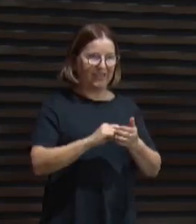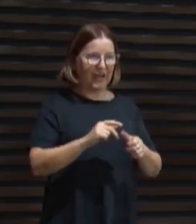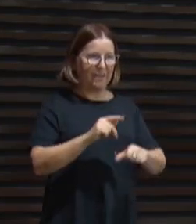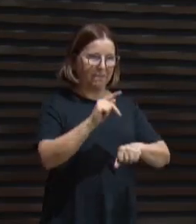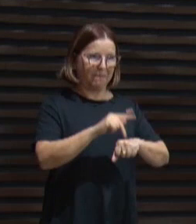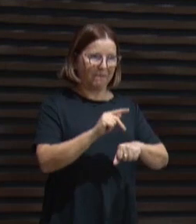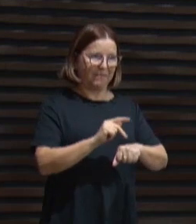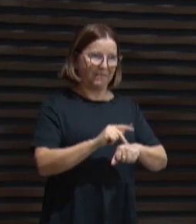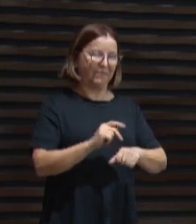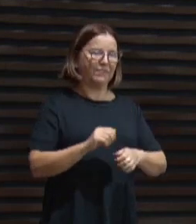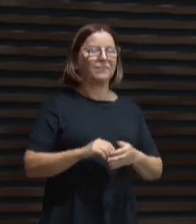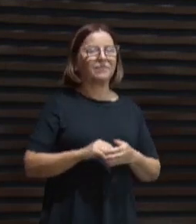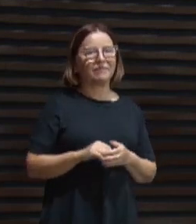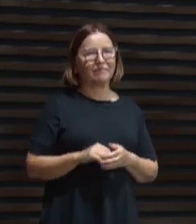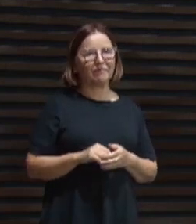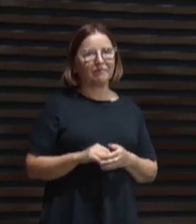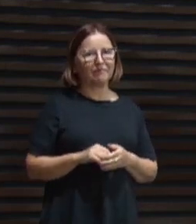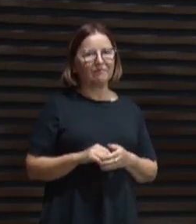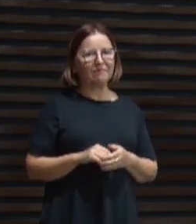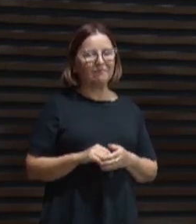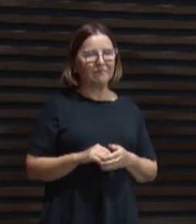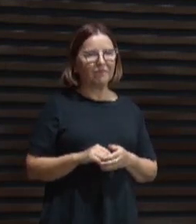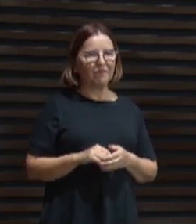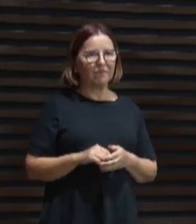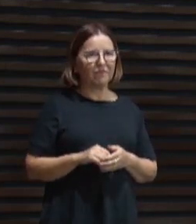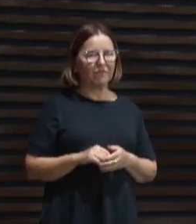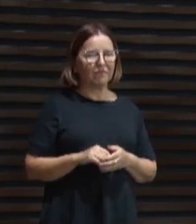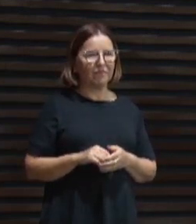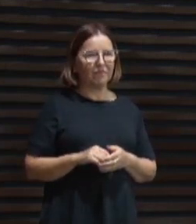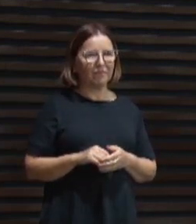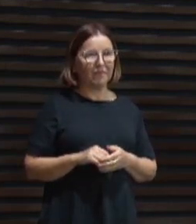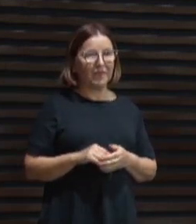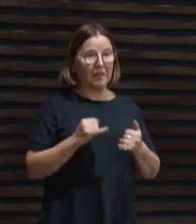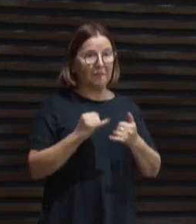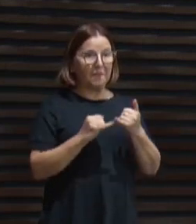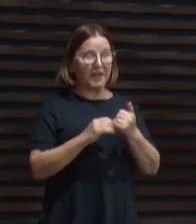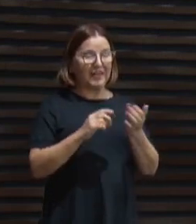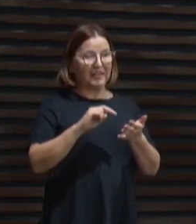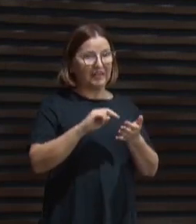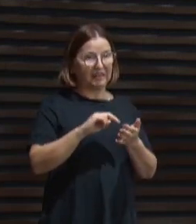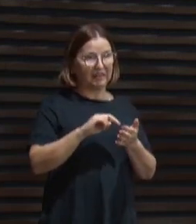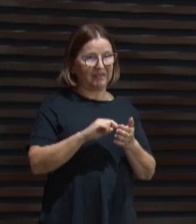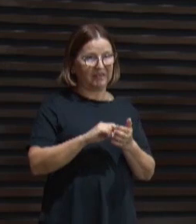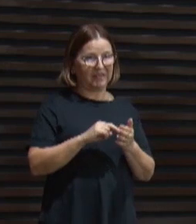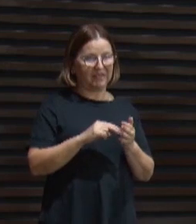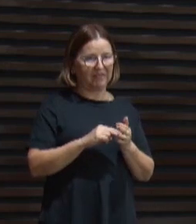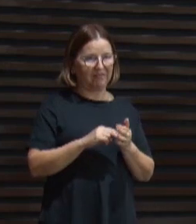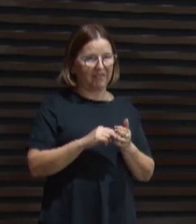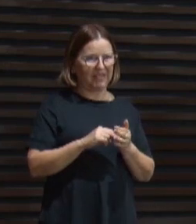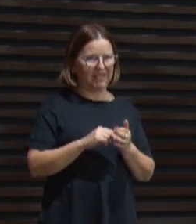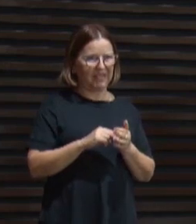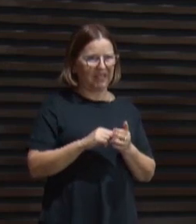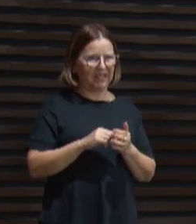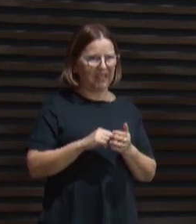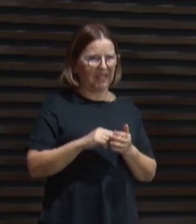Pode ser que essa junção tenha alguma coisa, ouvido duro, ouvido de pedra,